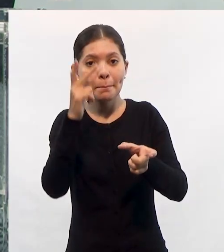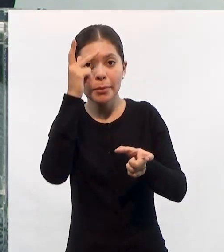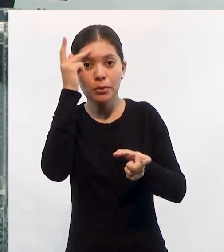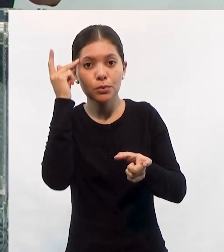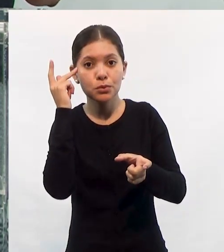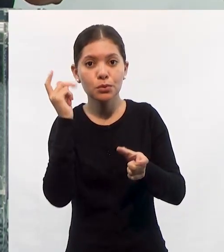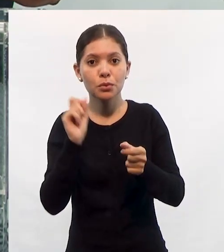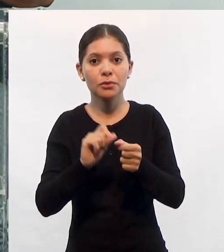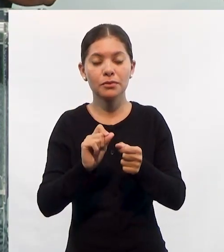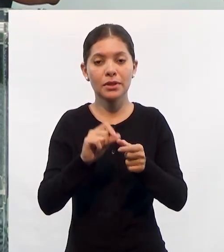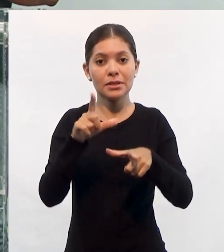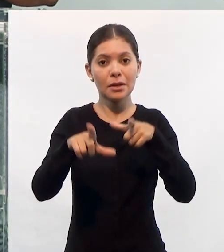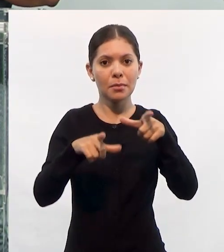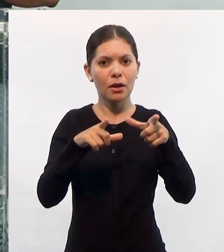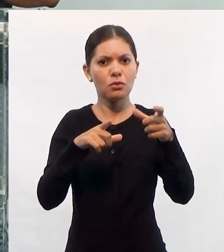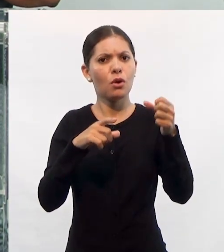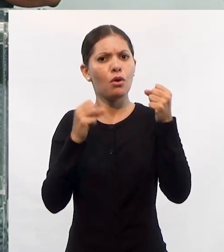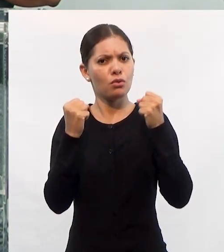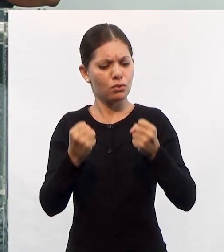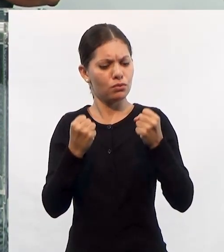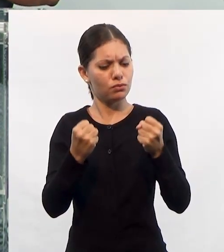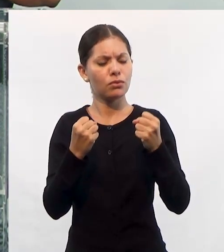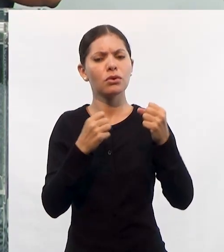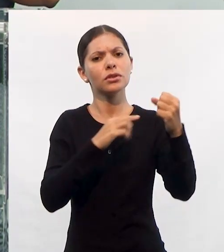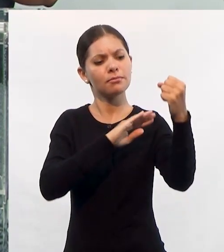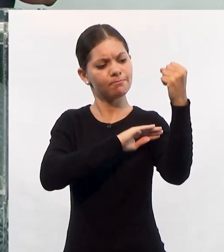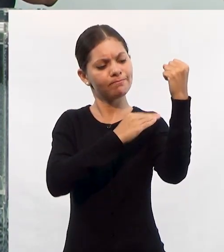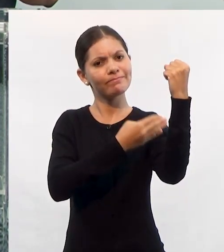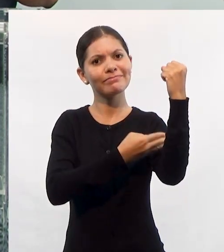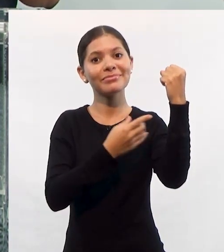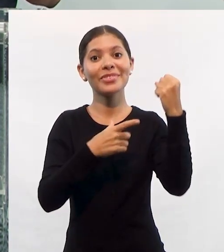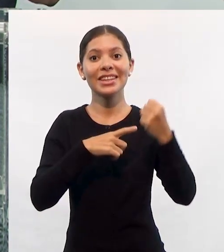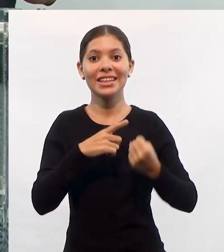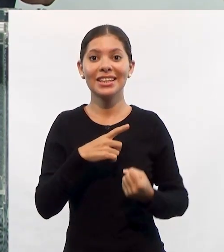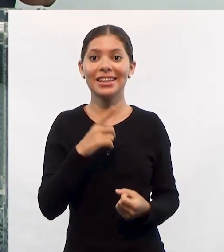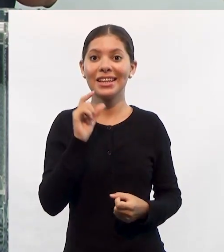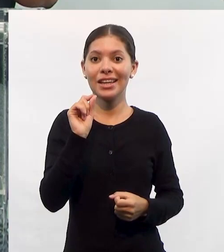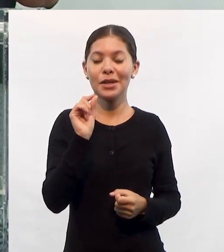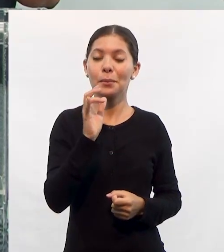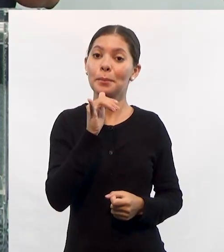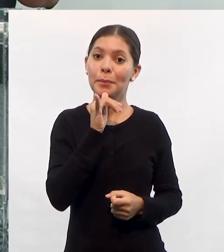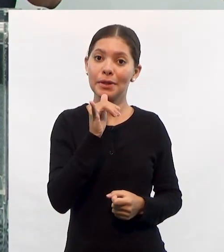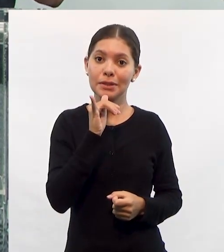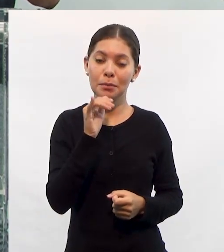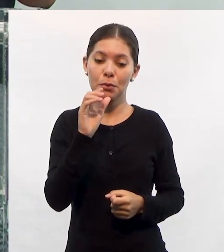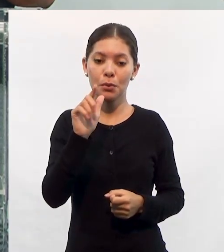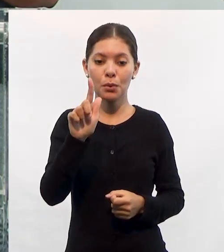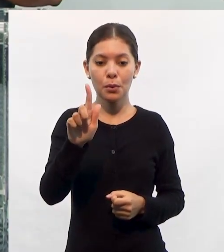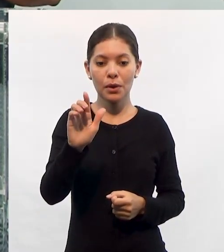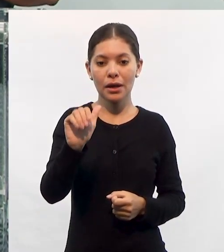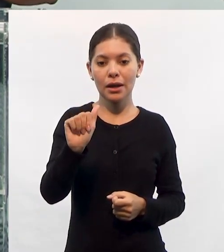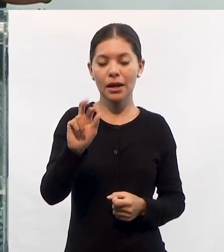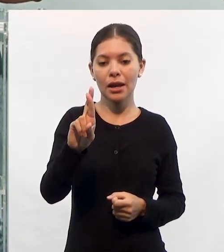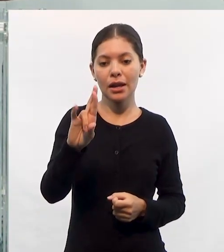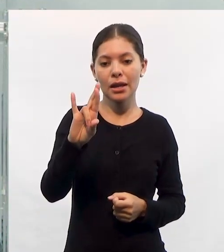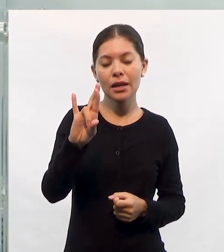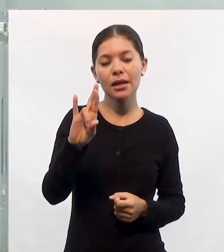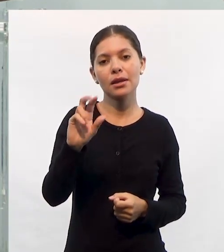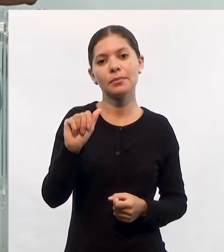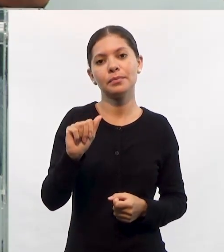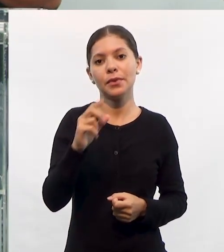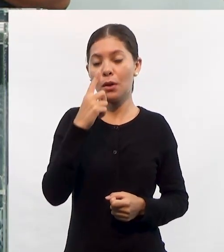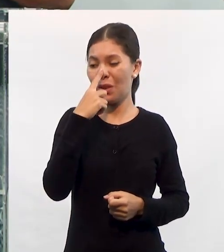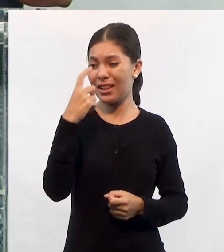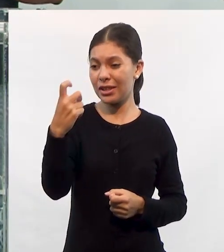realiza um trabalho com força muscular. Aqui nós podemos ter o pessoal, os garis, que recolhem